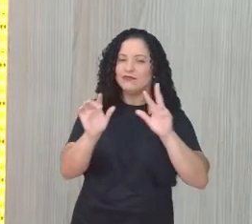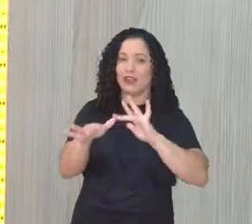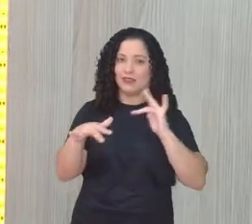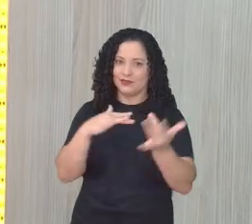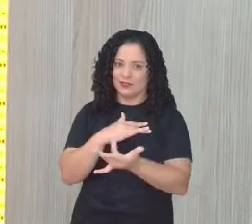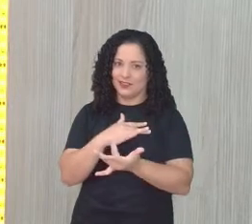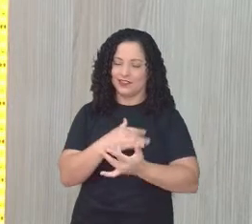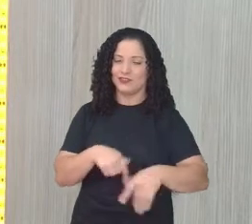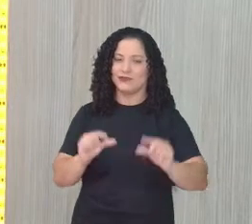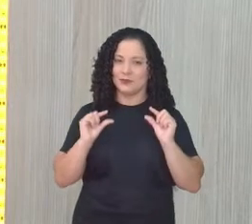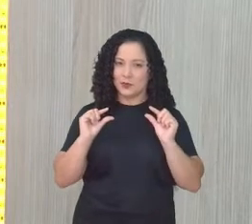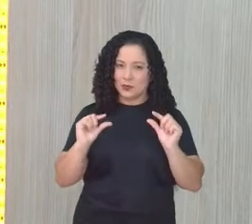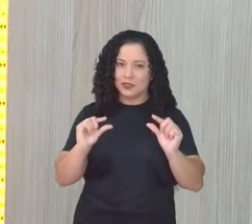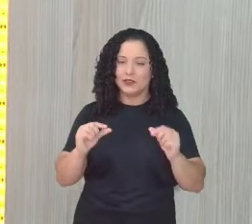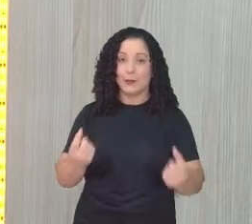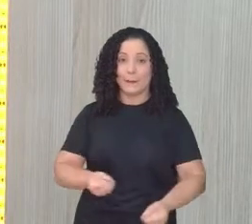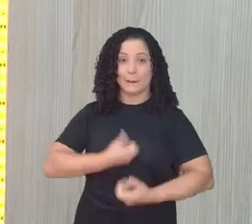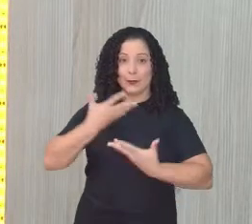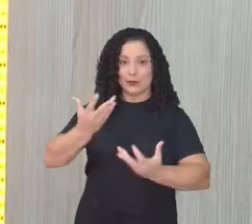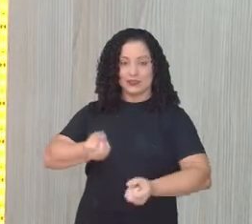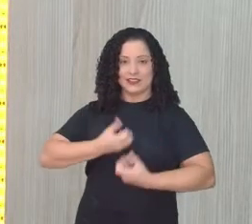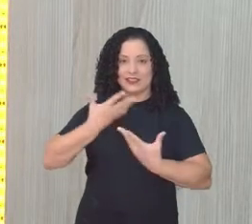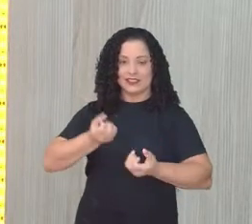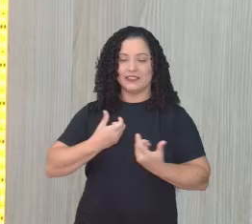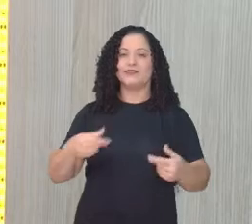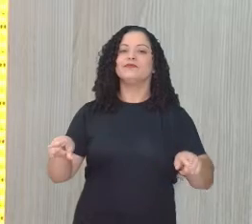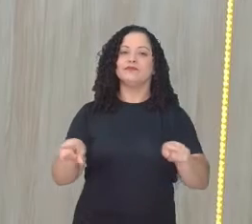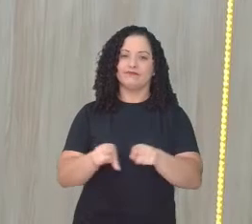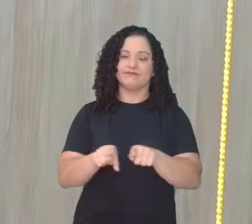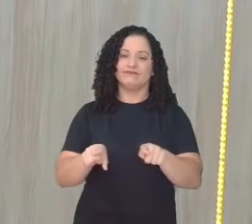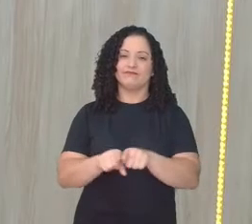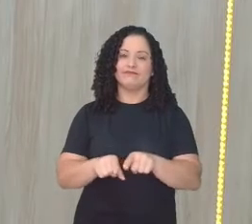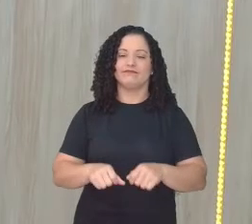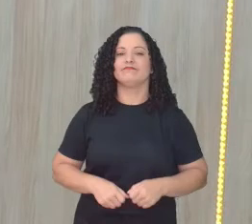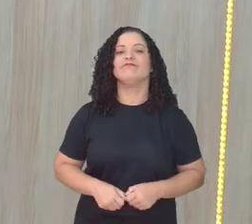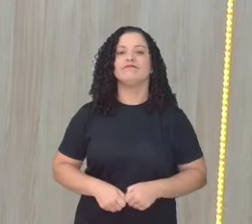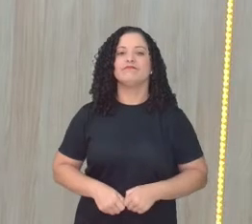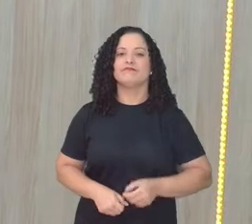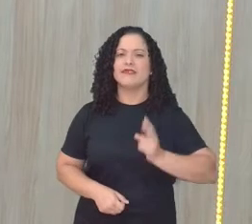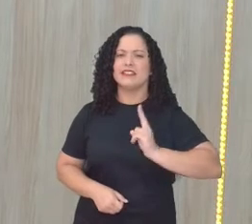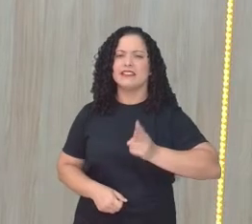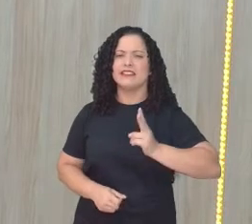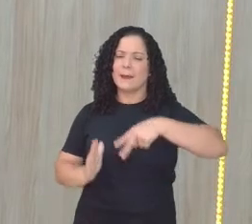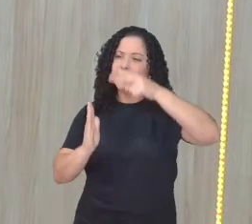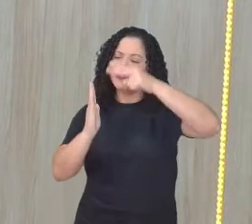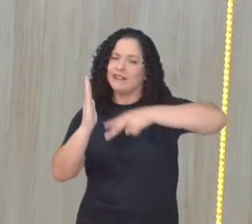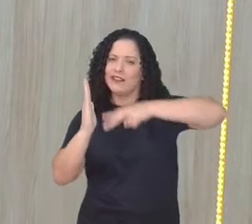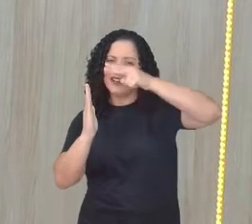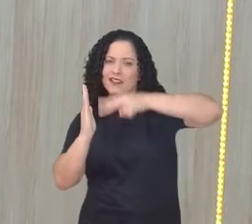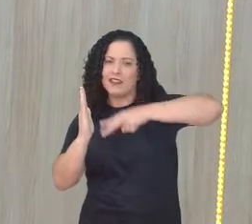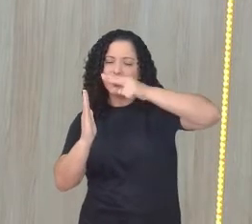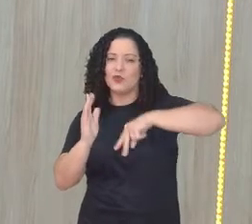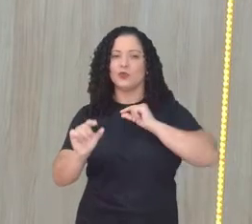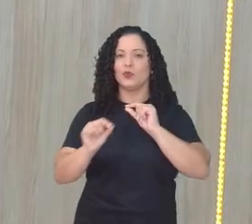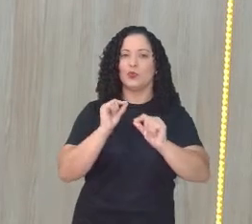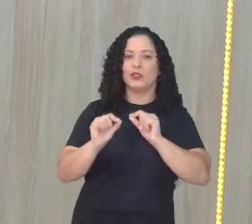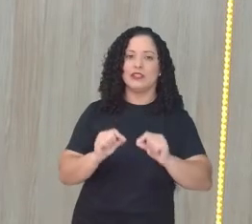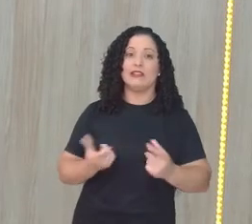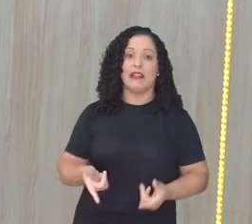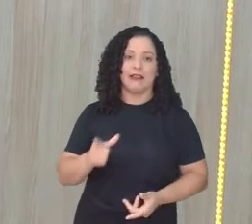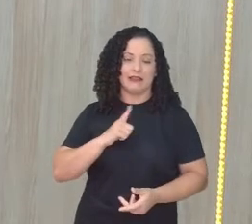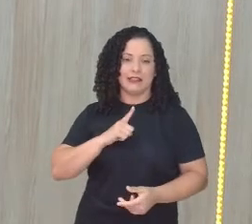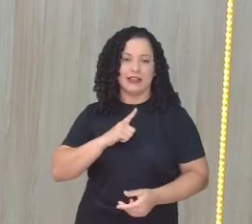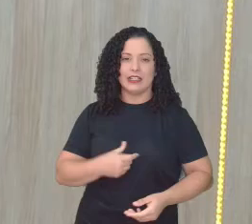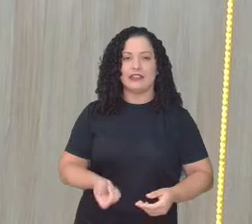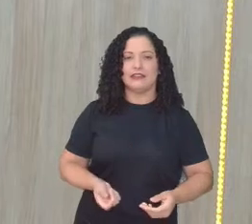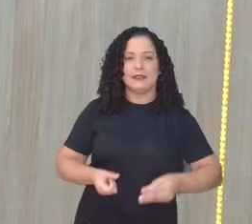manhã. Muito bem, Poesia também. também, poesia. Geralmente eu sempre leio algumas mensagens que são enviadas para mim pelo celular